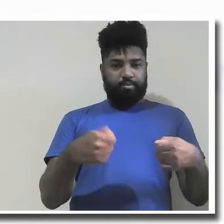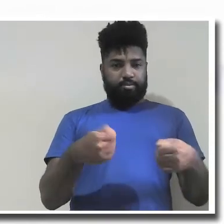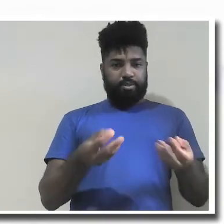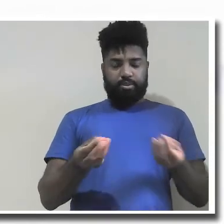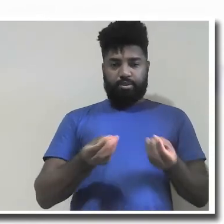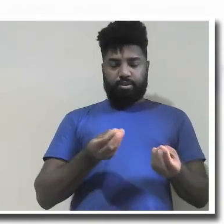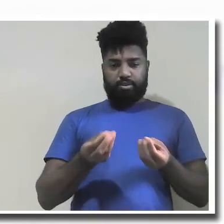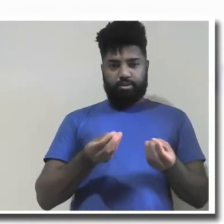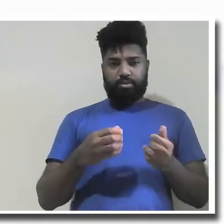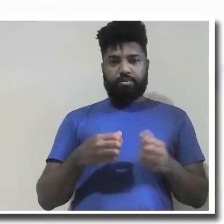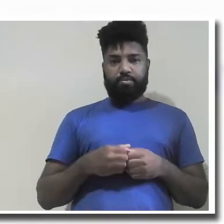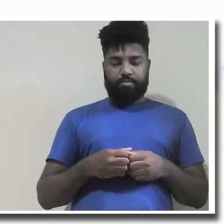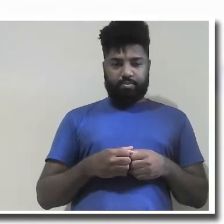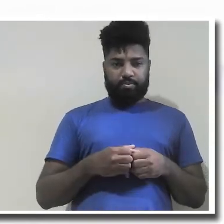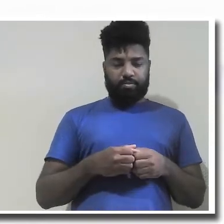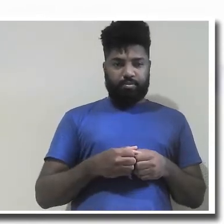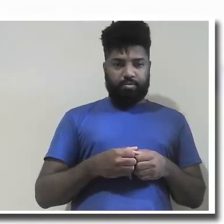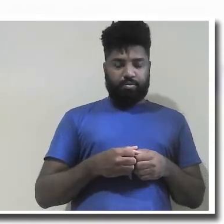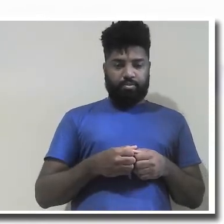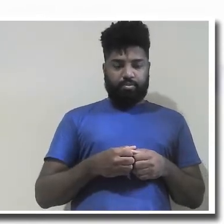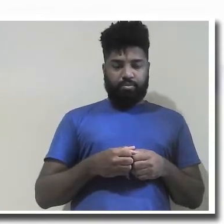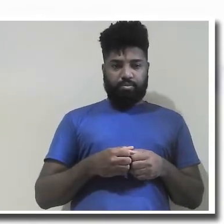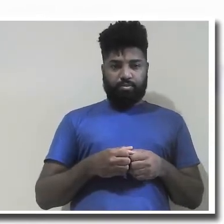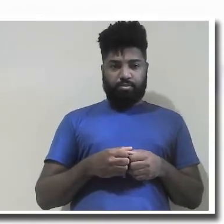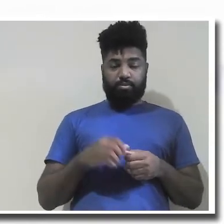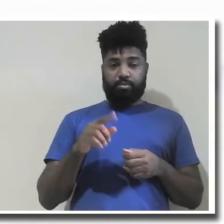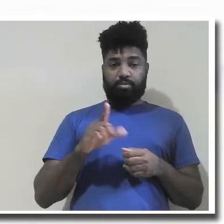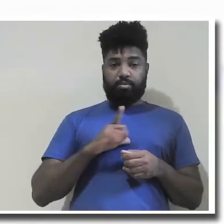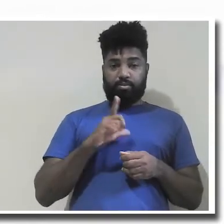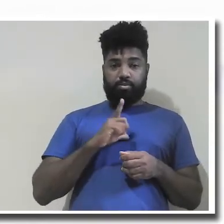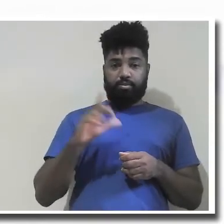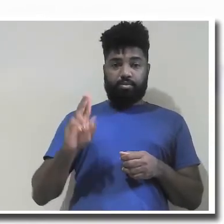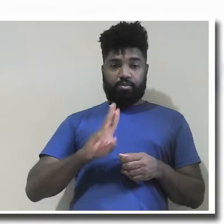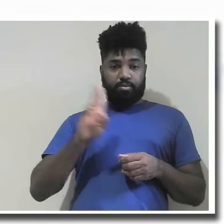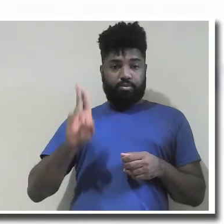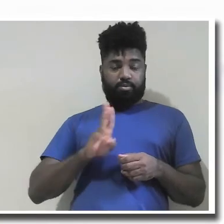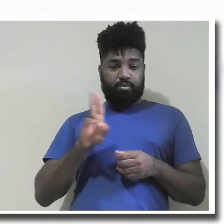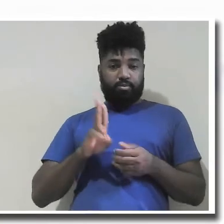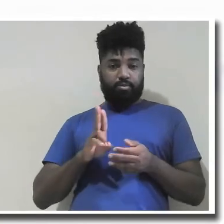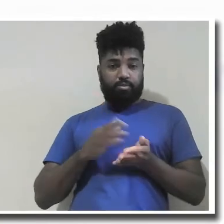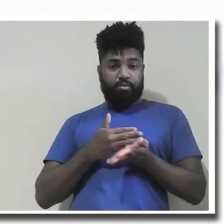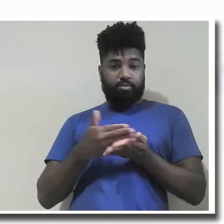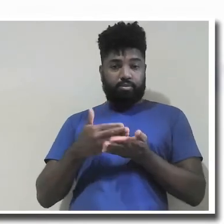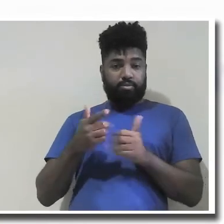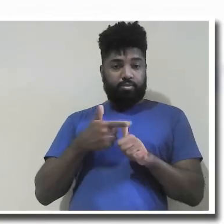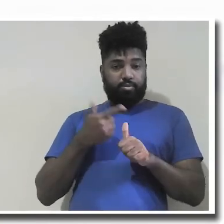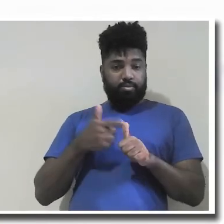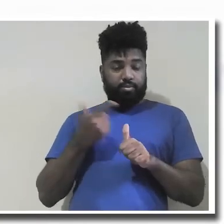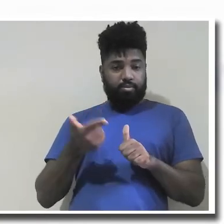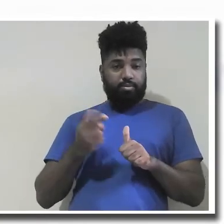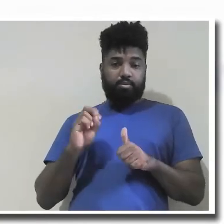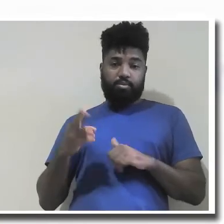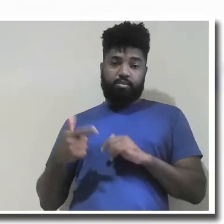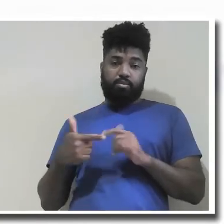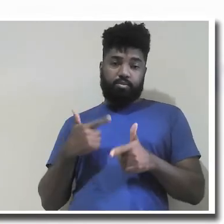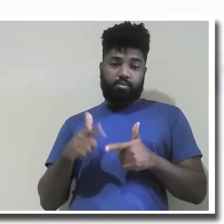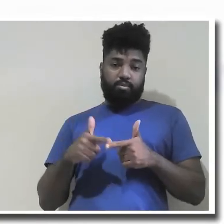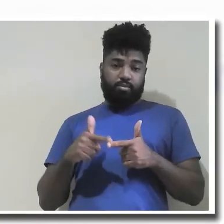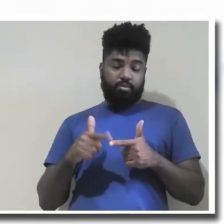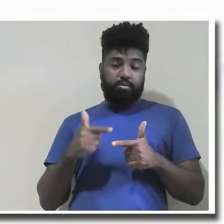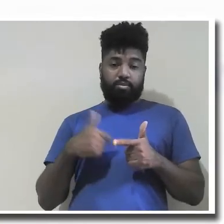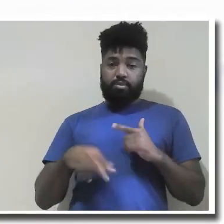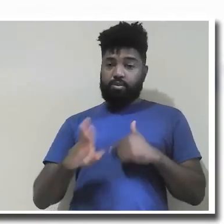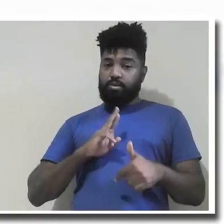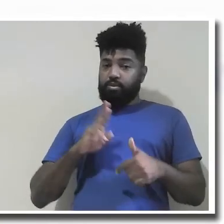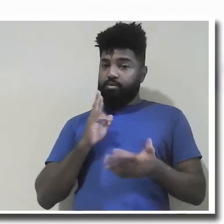quando necessário, utilizando o cálculo da primeira ou da segunda forma, que o resultado será o